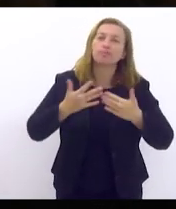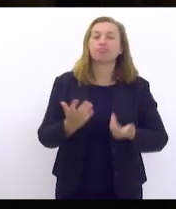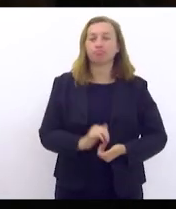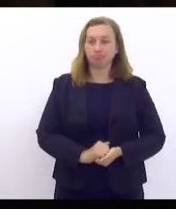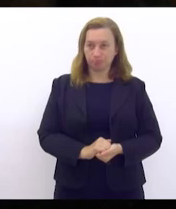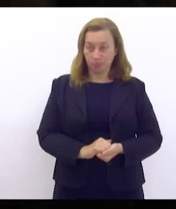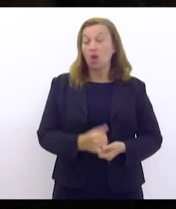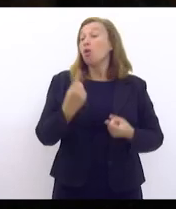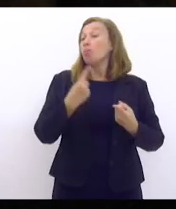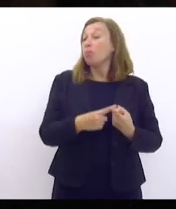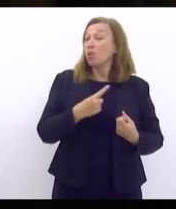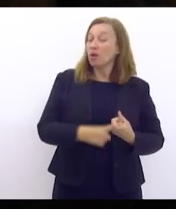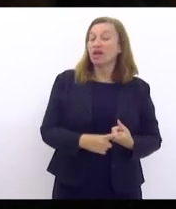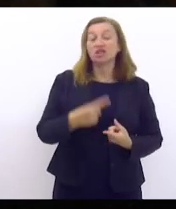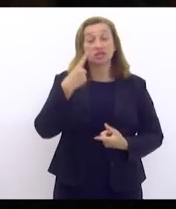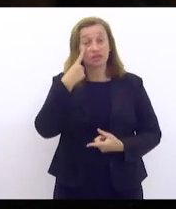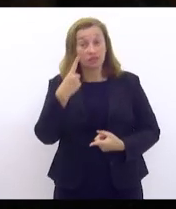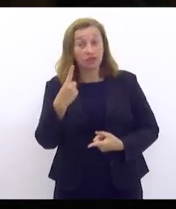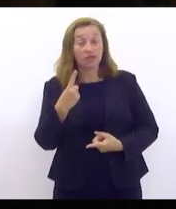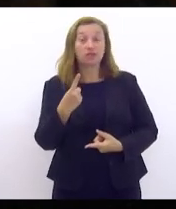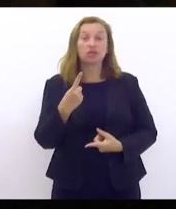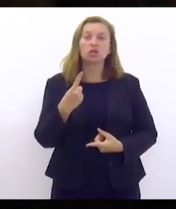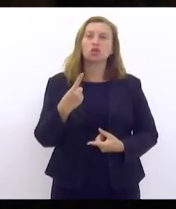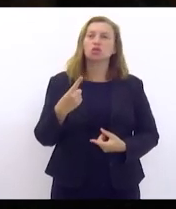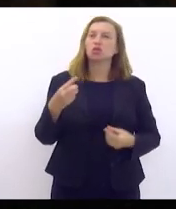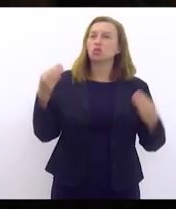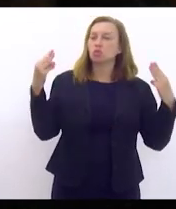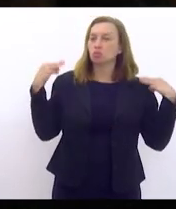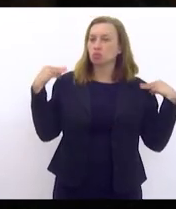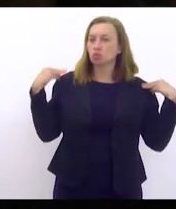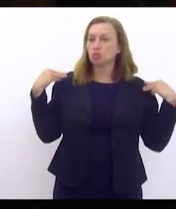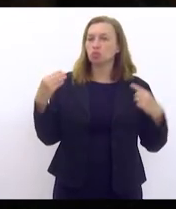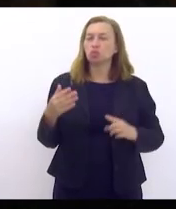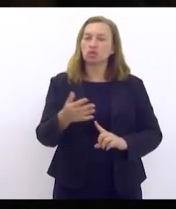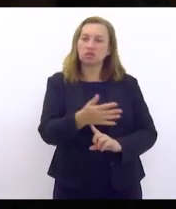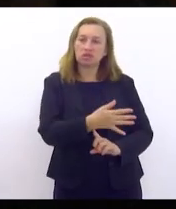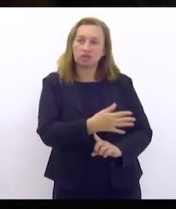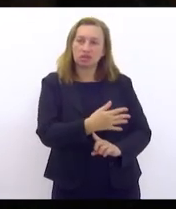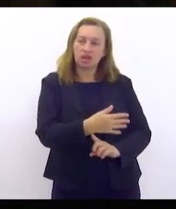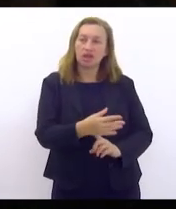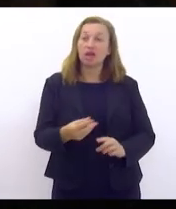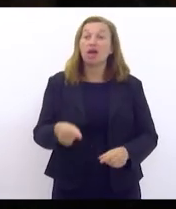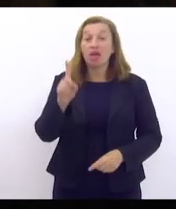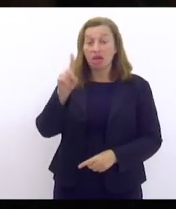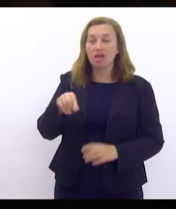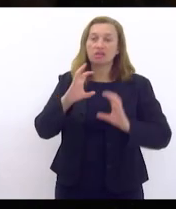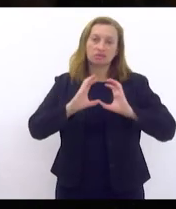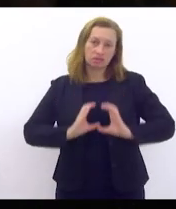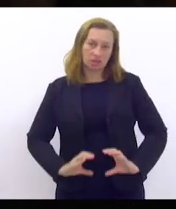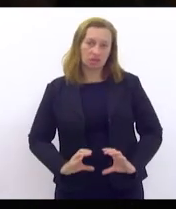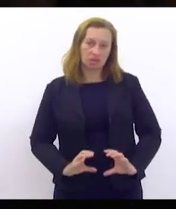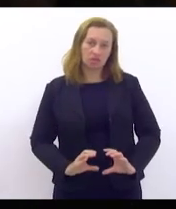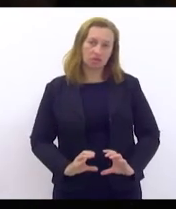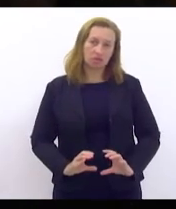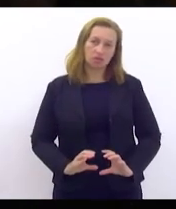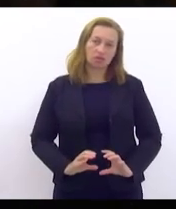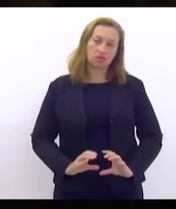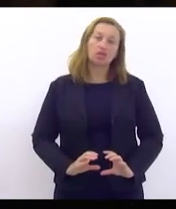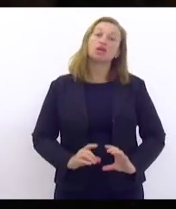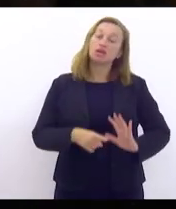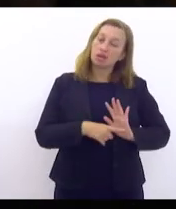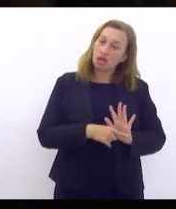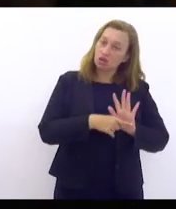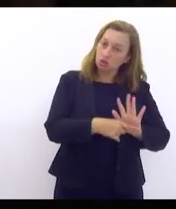porque a gente tem que ver que o motorista é cidadão e é contribuinte